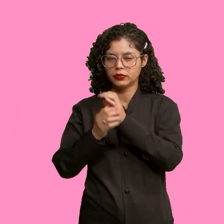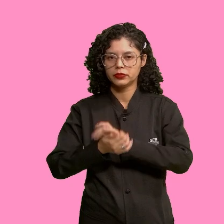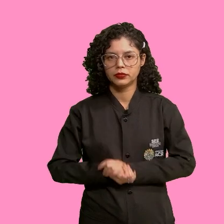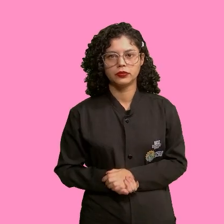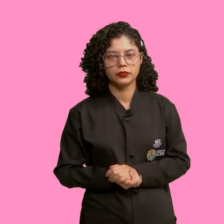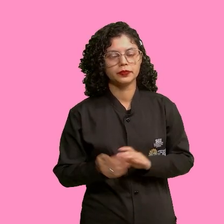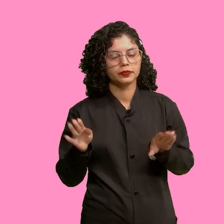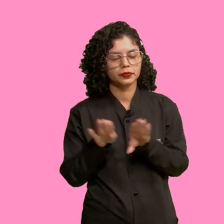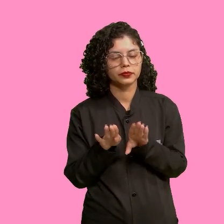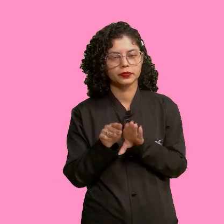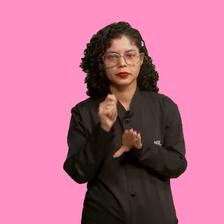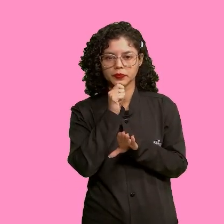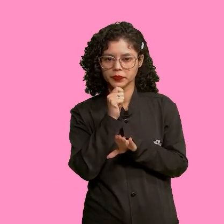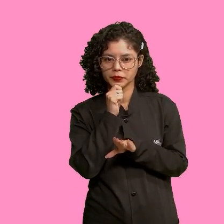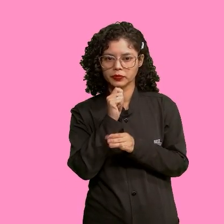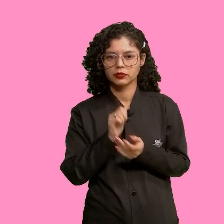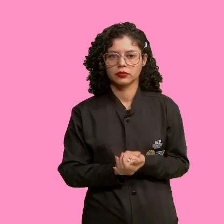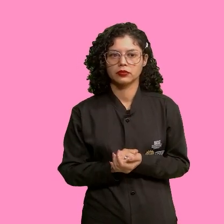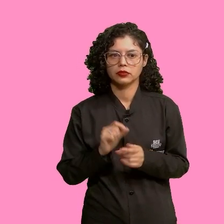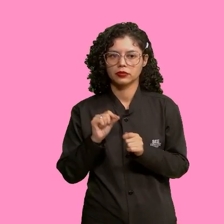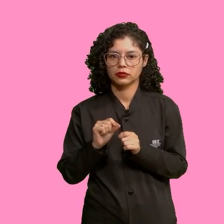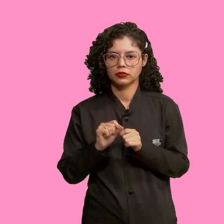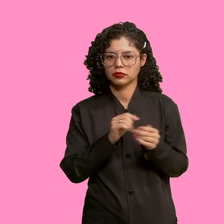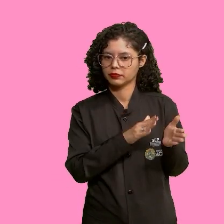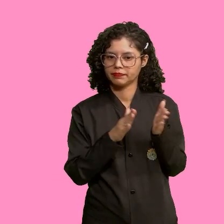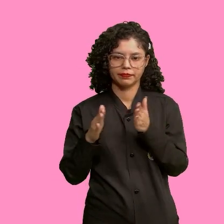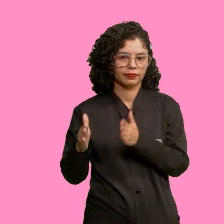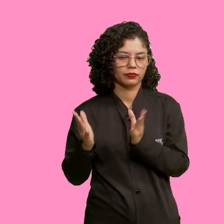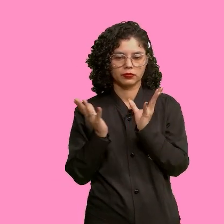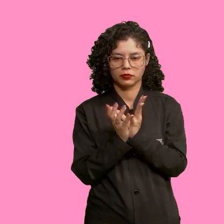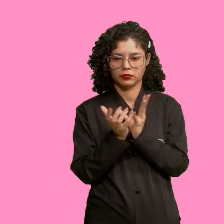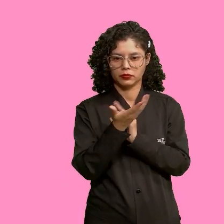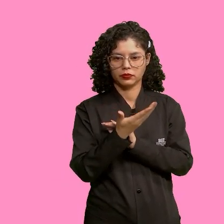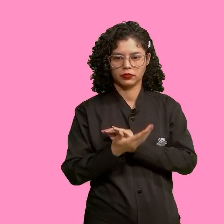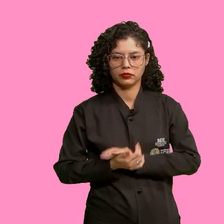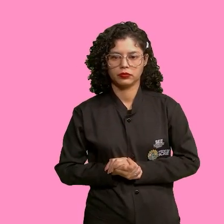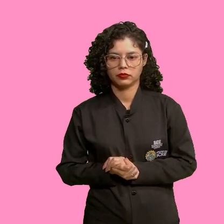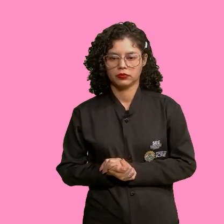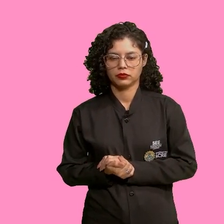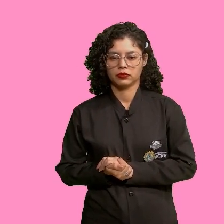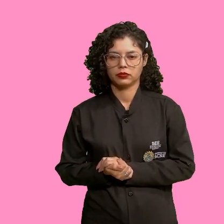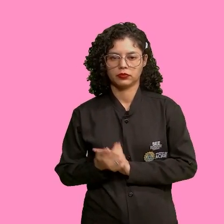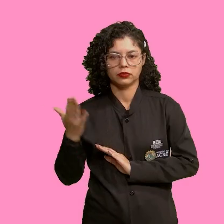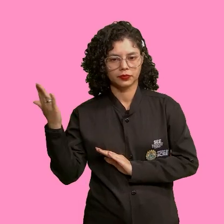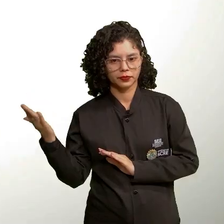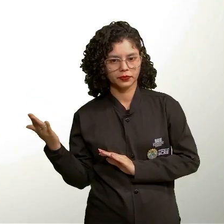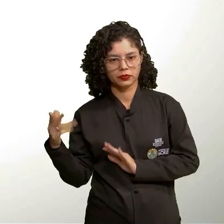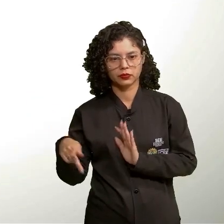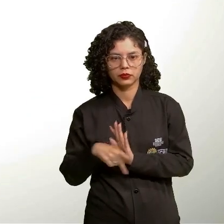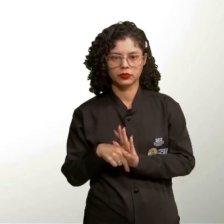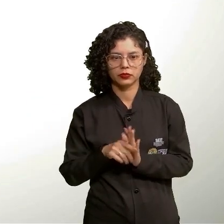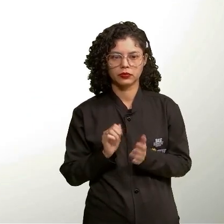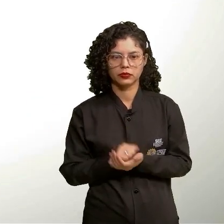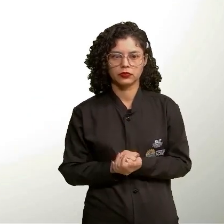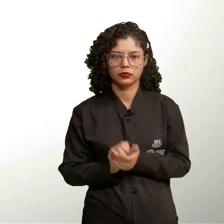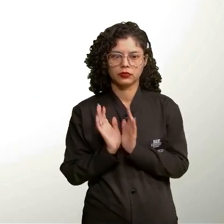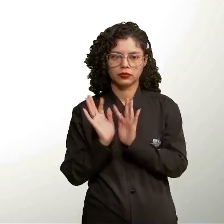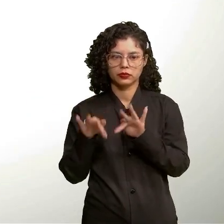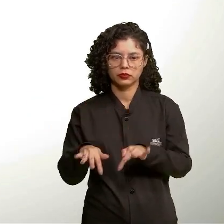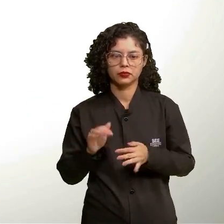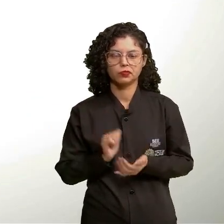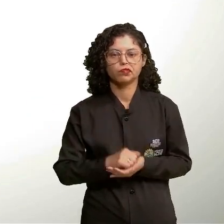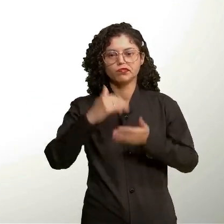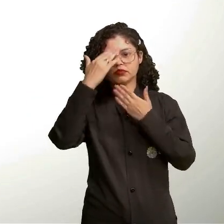né? Então, o trompete, ele não faz parte dessa categoria aí de instrumentos. Para